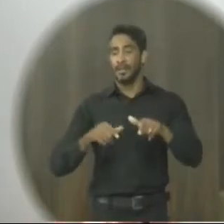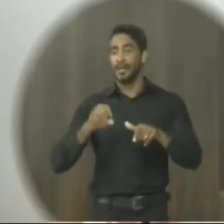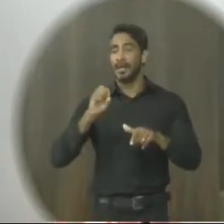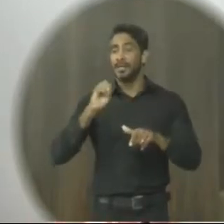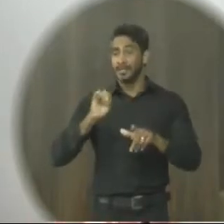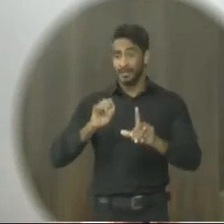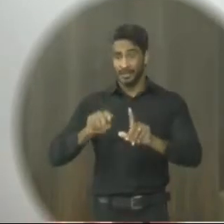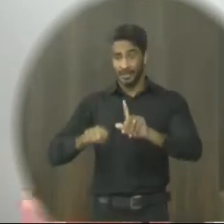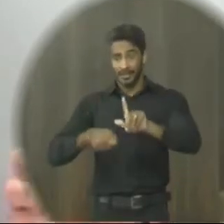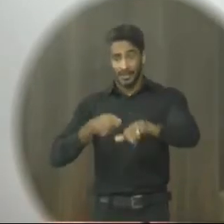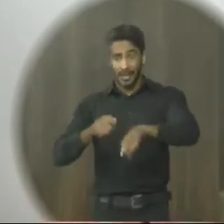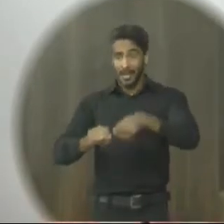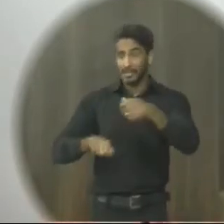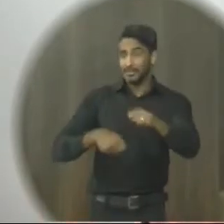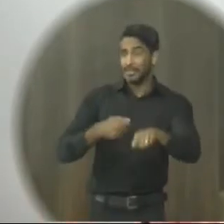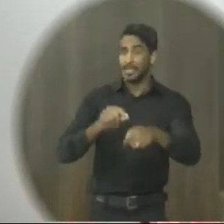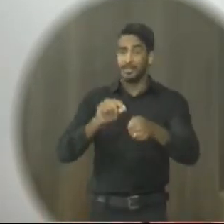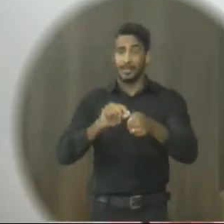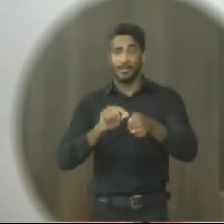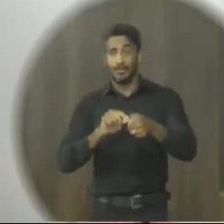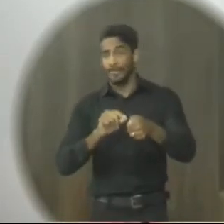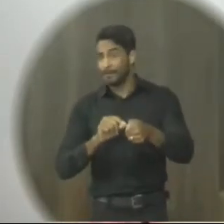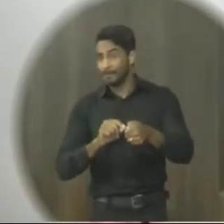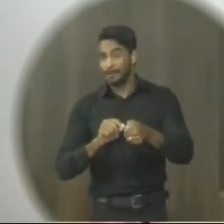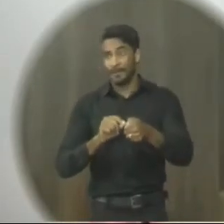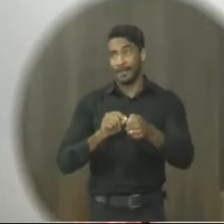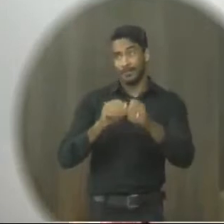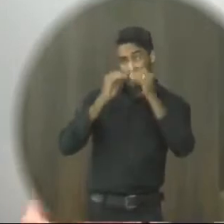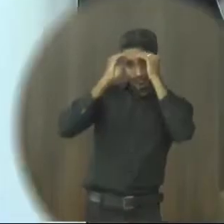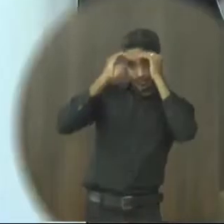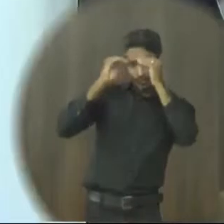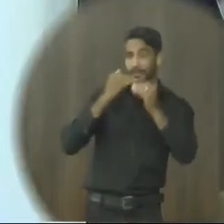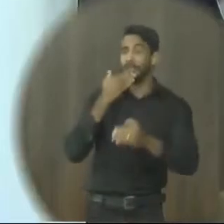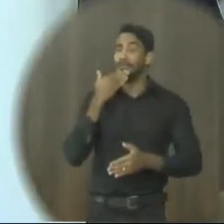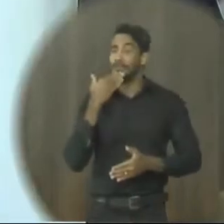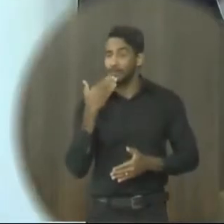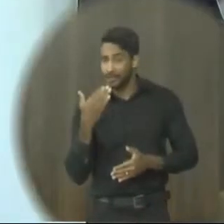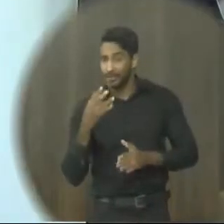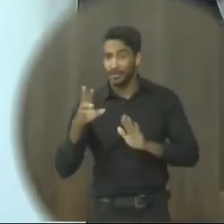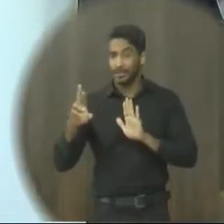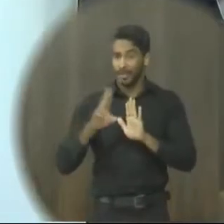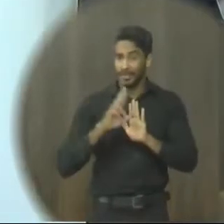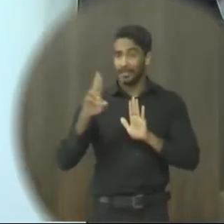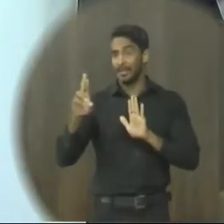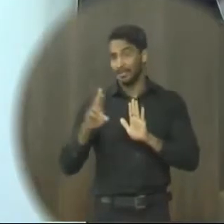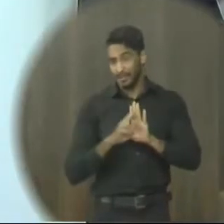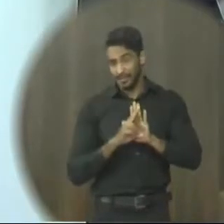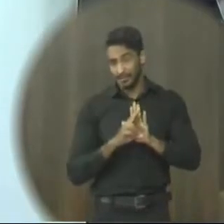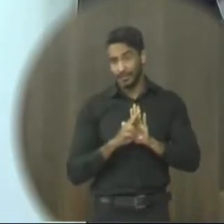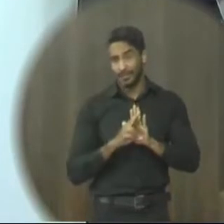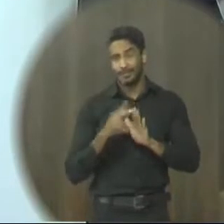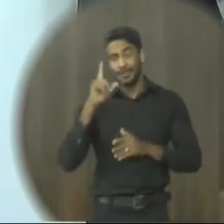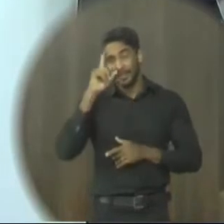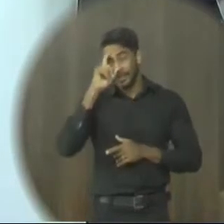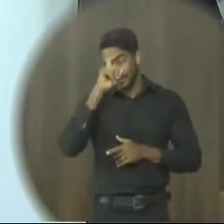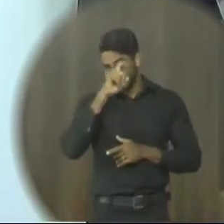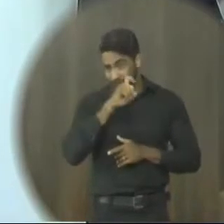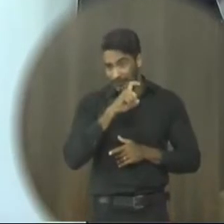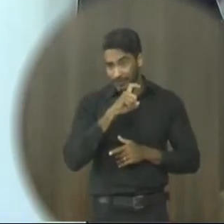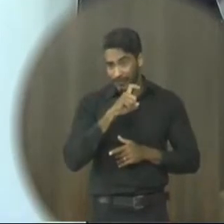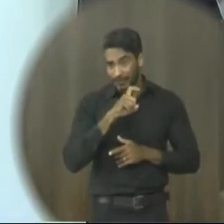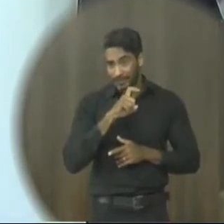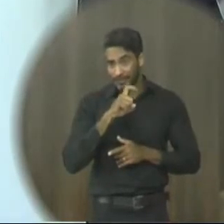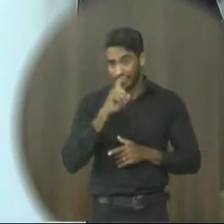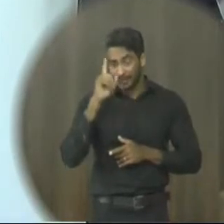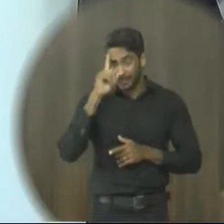a administração não faz, não atende o nosso pedido, todas as respostas no automático, aí fica difícil. Aí